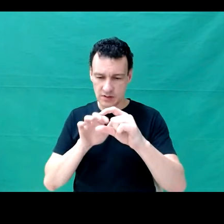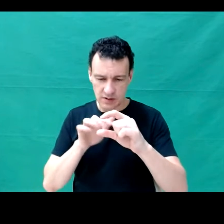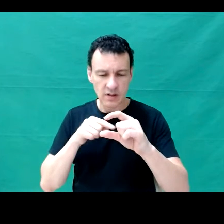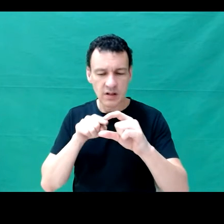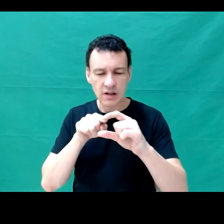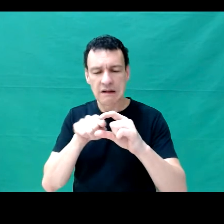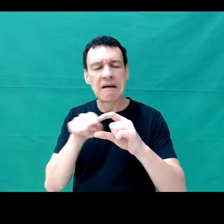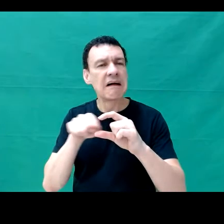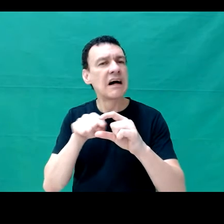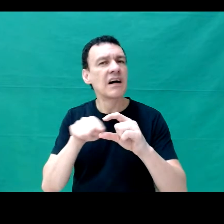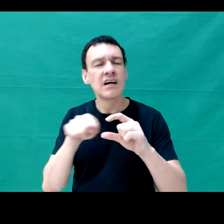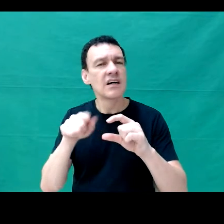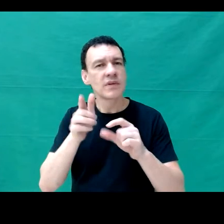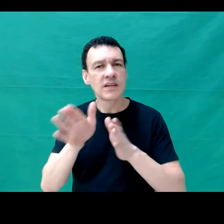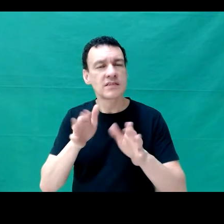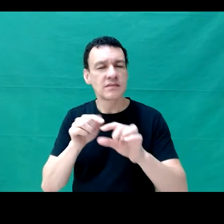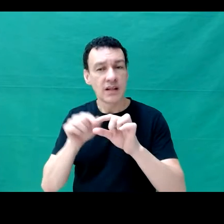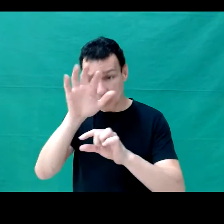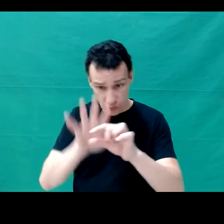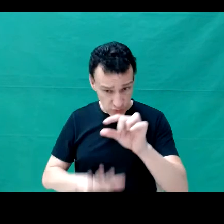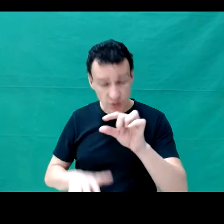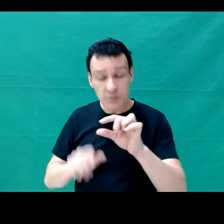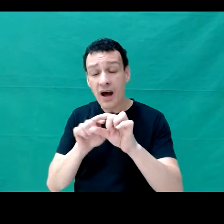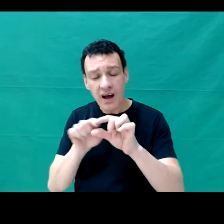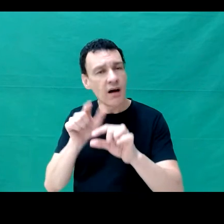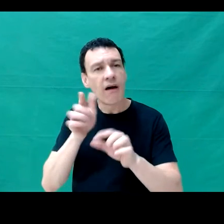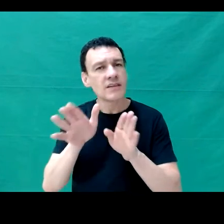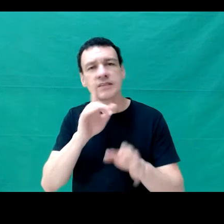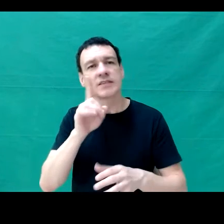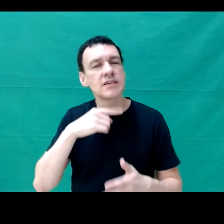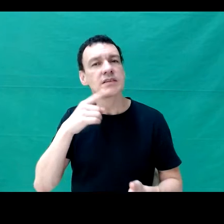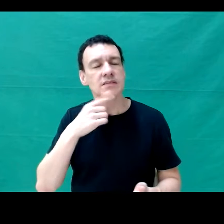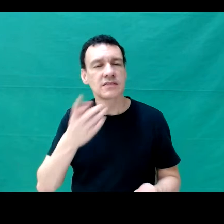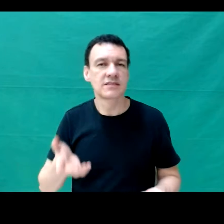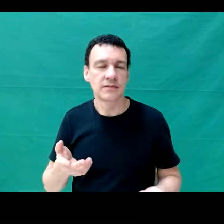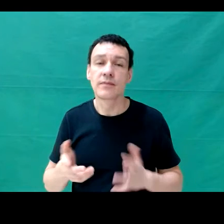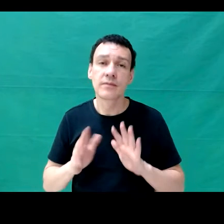Ah, Giovanni, qual que é o ganho, né? É, você vai ter a experiência